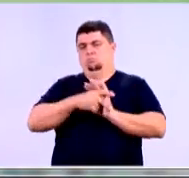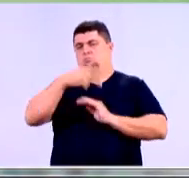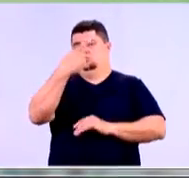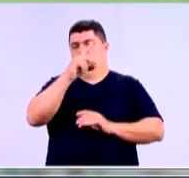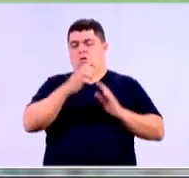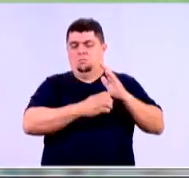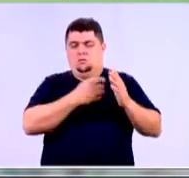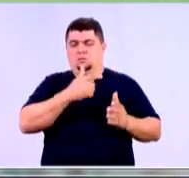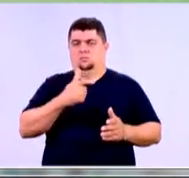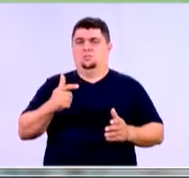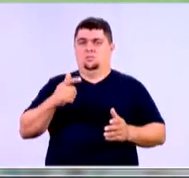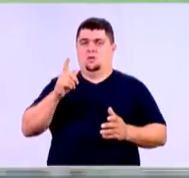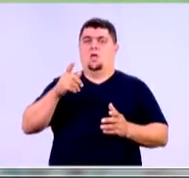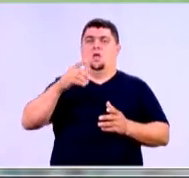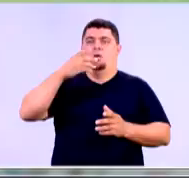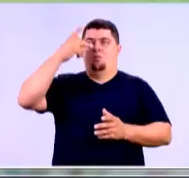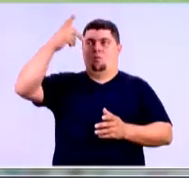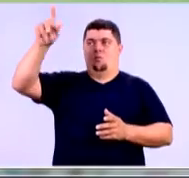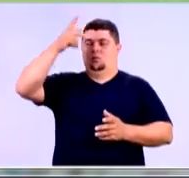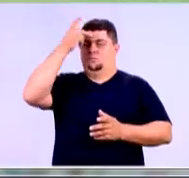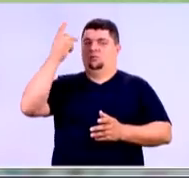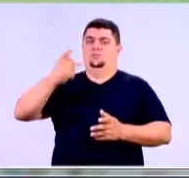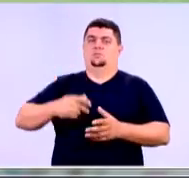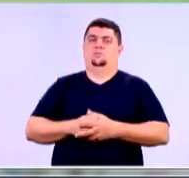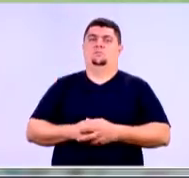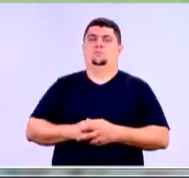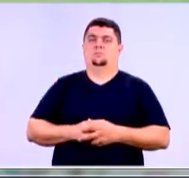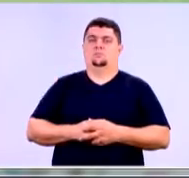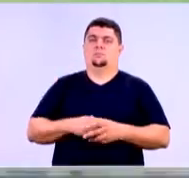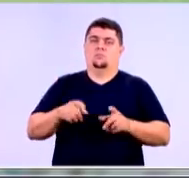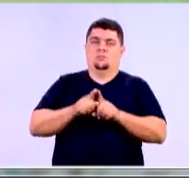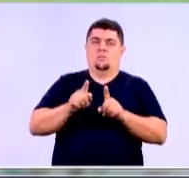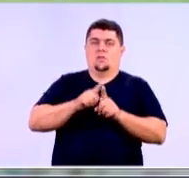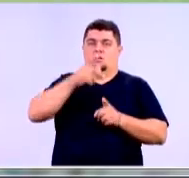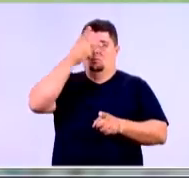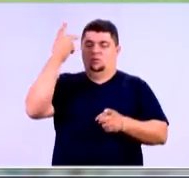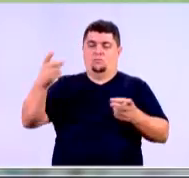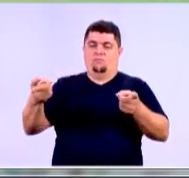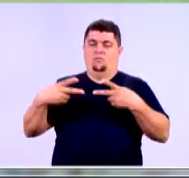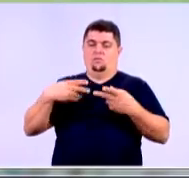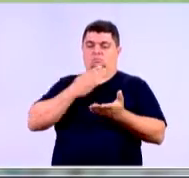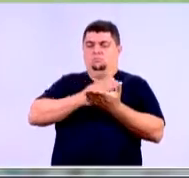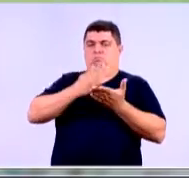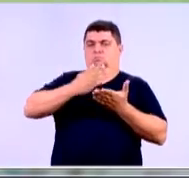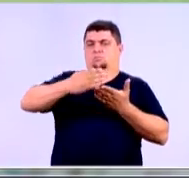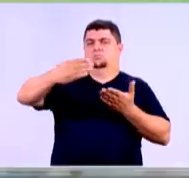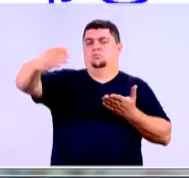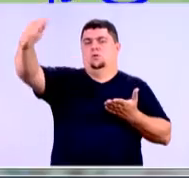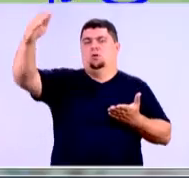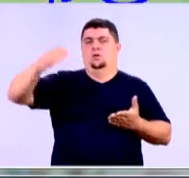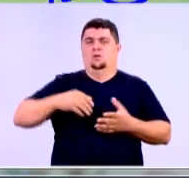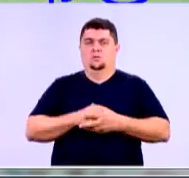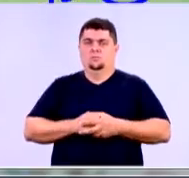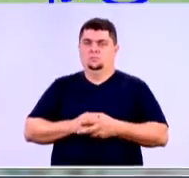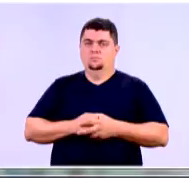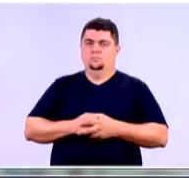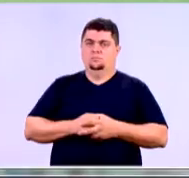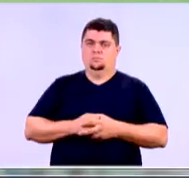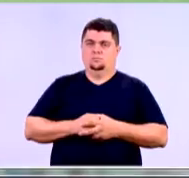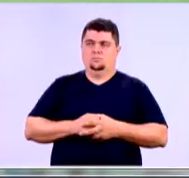Eu tenho que pagar um capital de terceiro. Além disso, os fornecedores no longo prazo. Né? Então aqui, gente, para